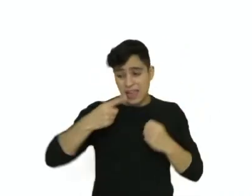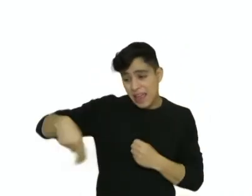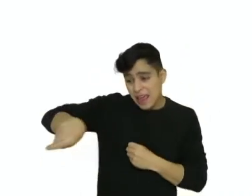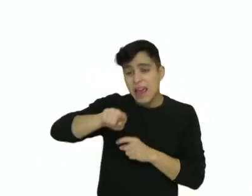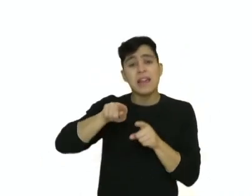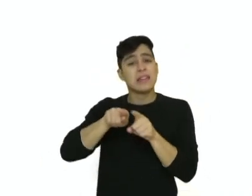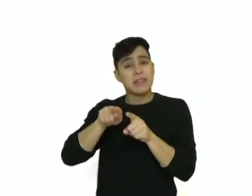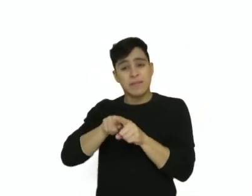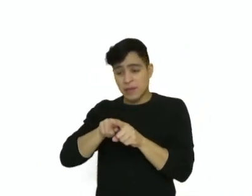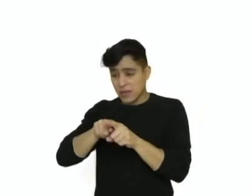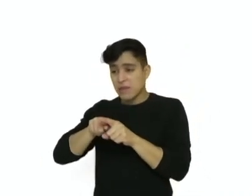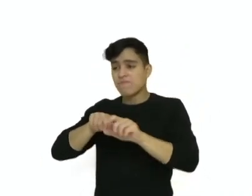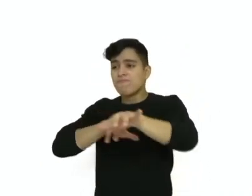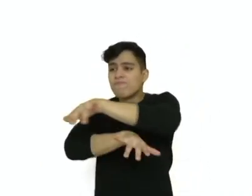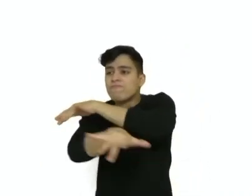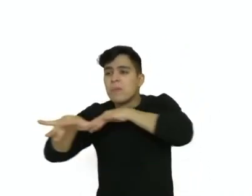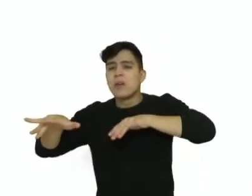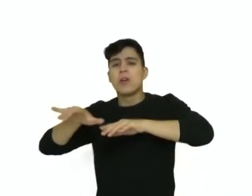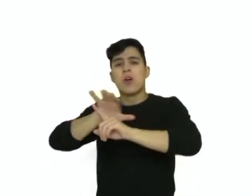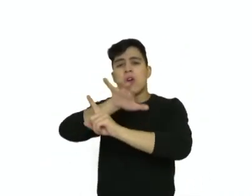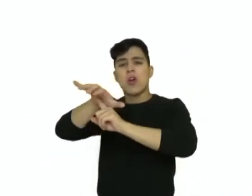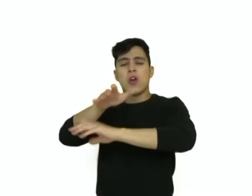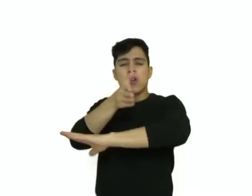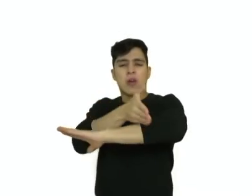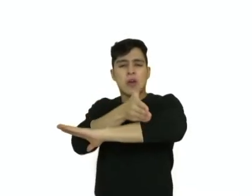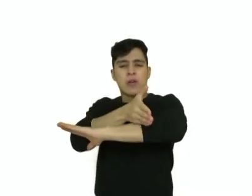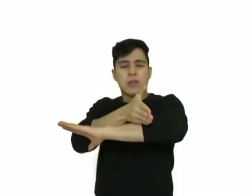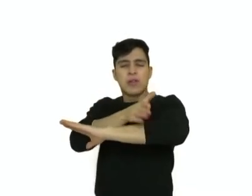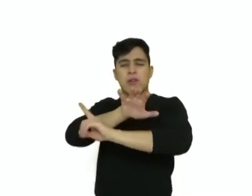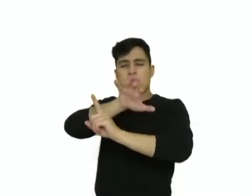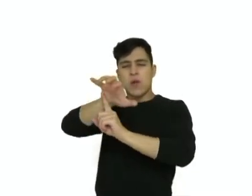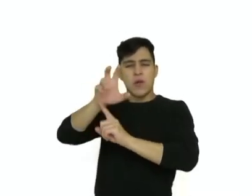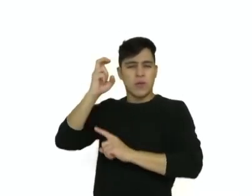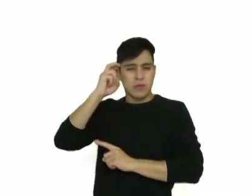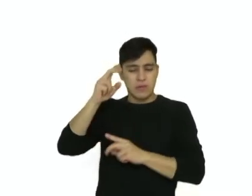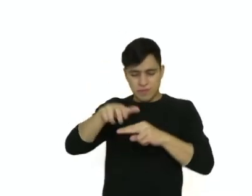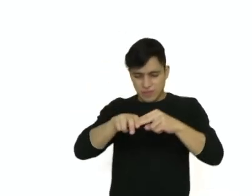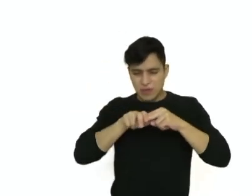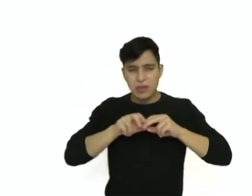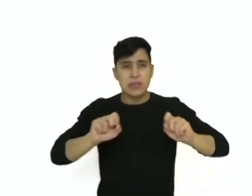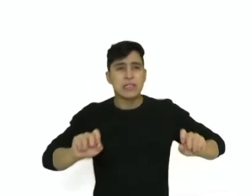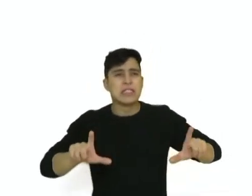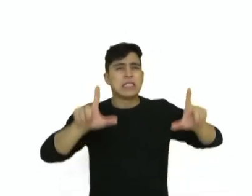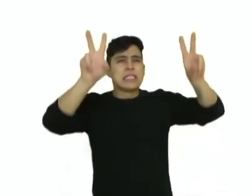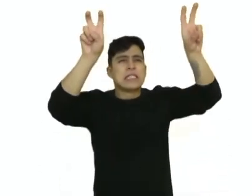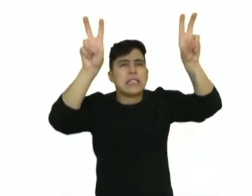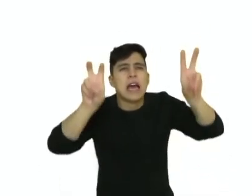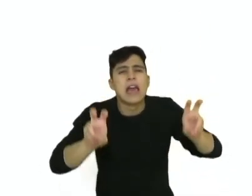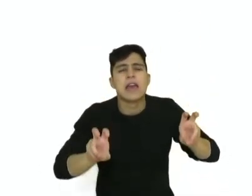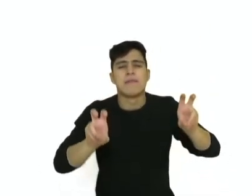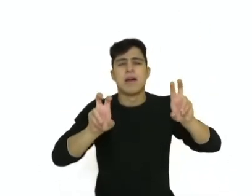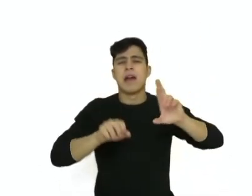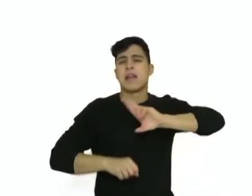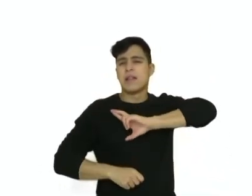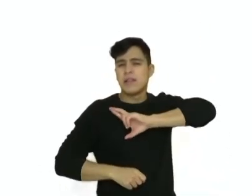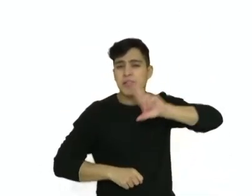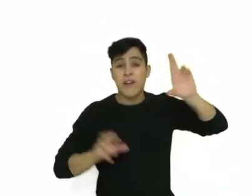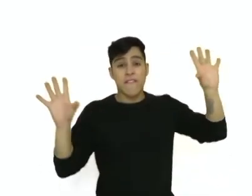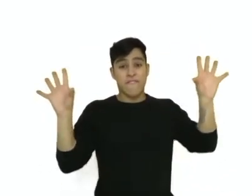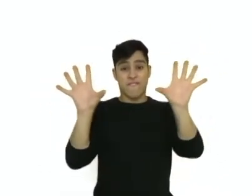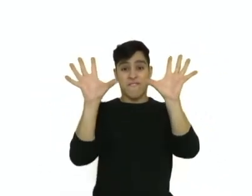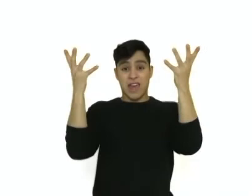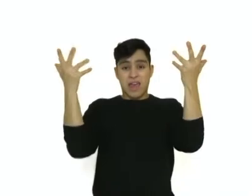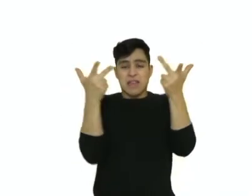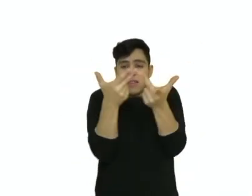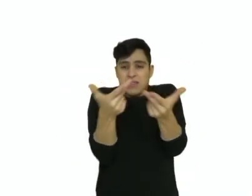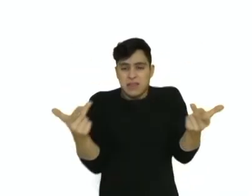da própria cultura medieval. A presença de temas religiosos e as representações de festividades populares no